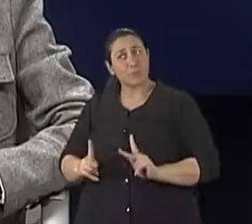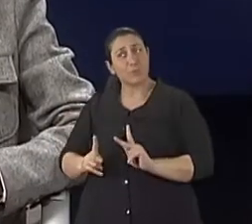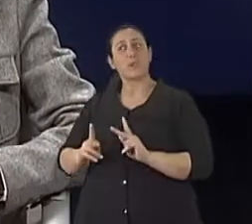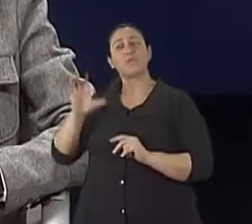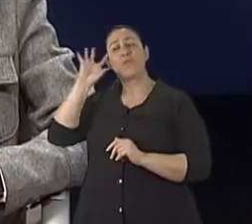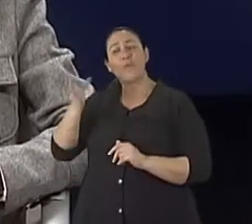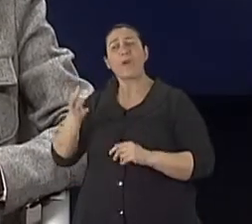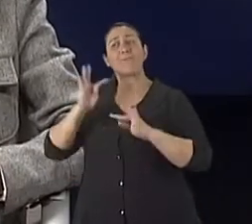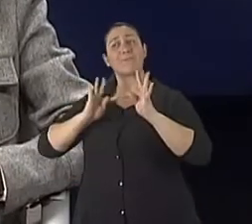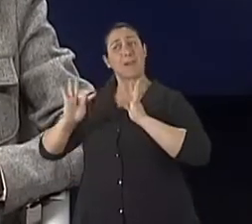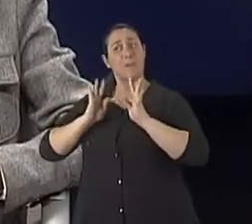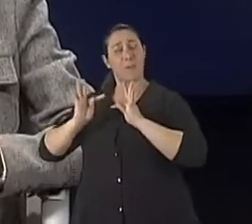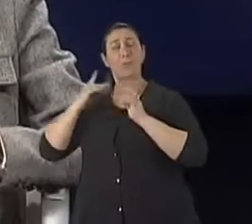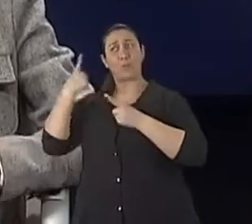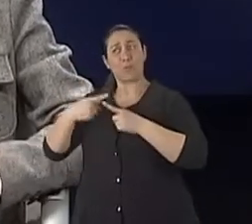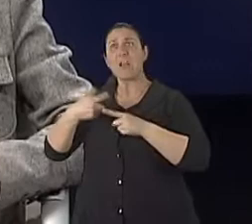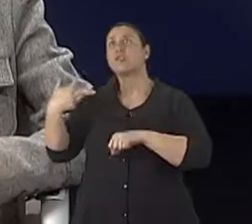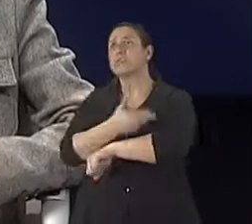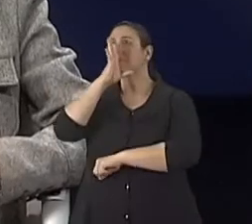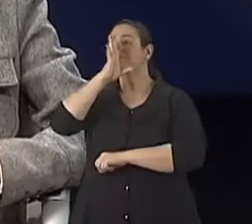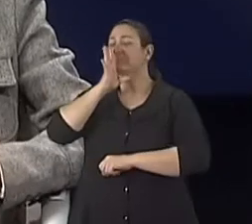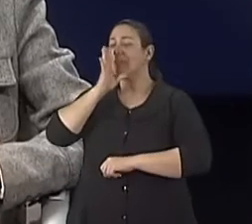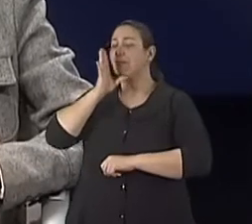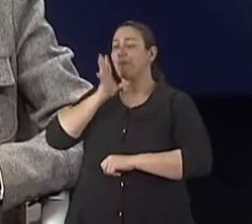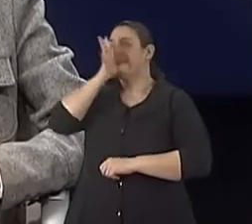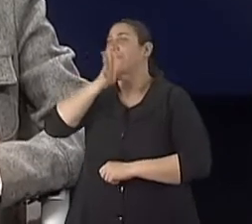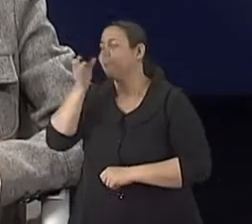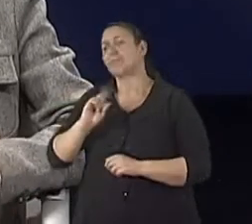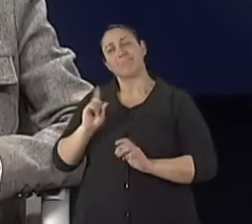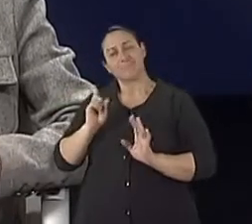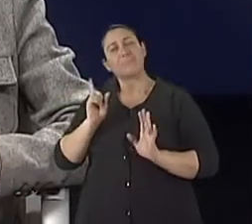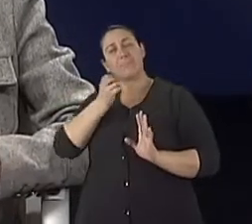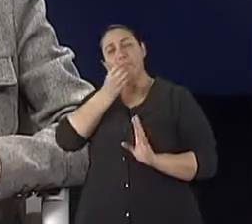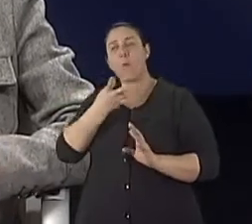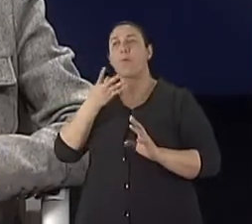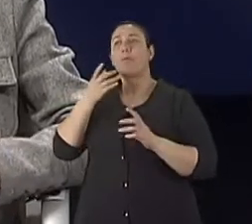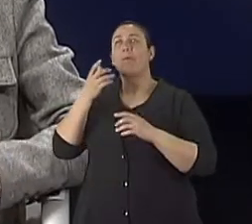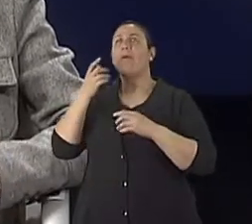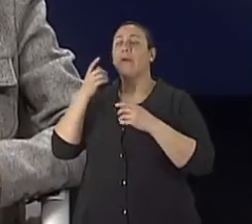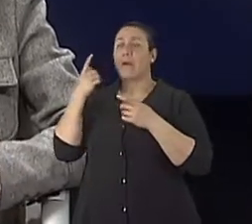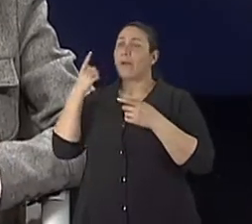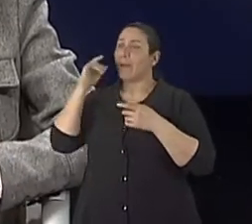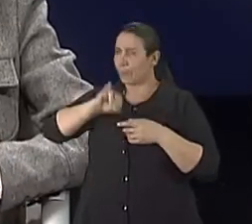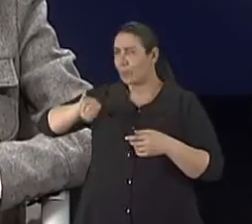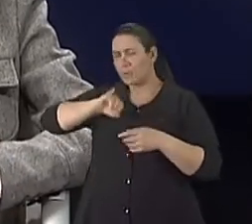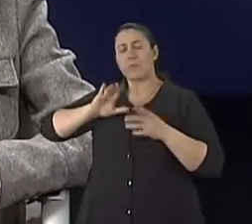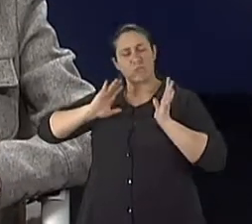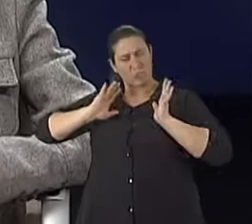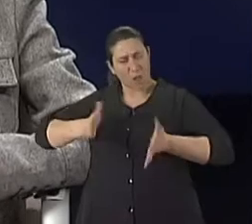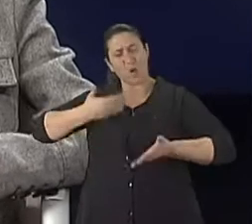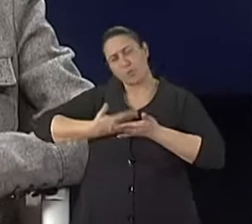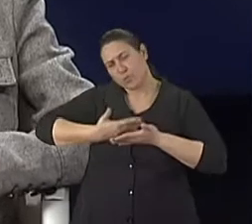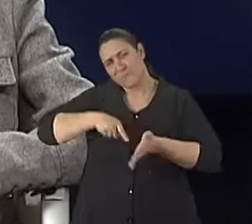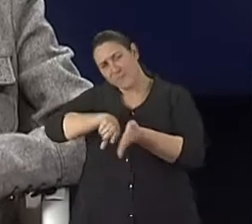tratamentos antes disso dilma de 1 até um evento cirúrgico hoje tem a gente tem muito estudado e trabalhado muito